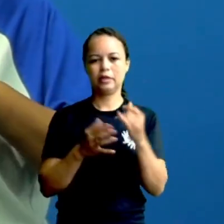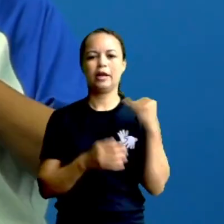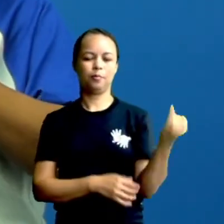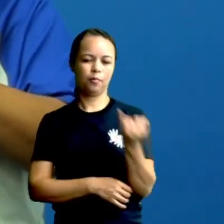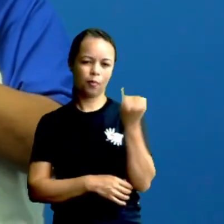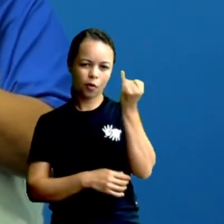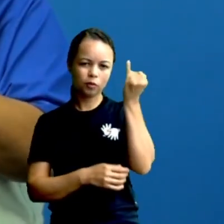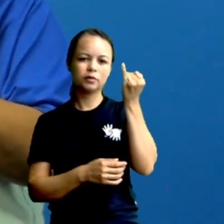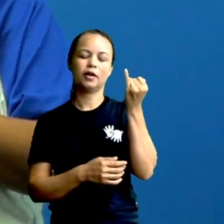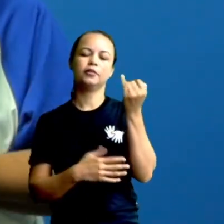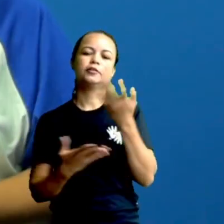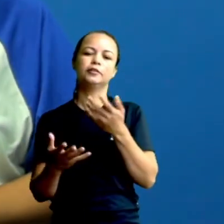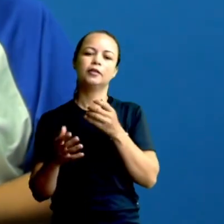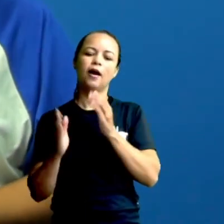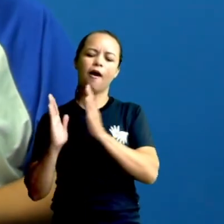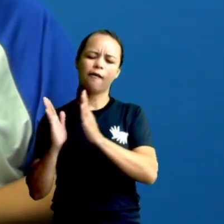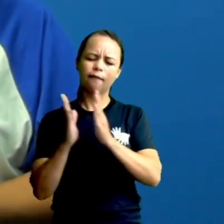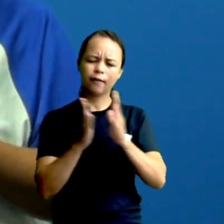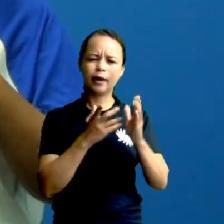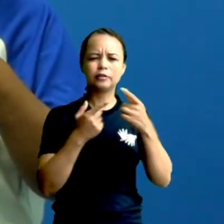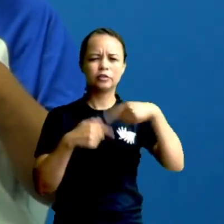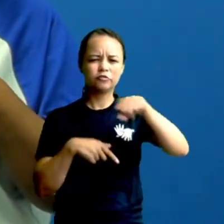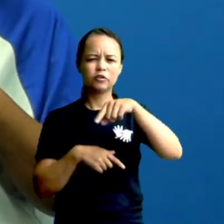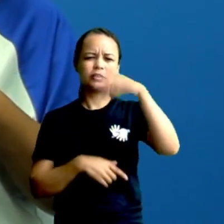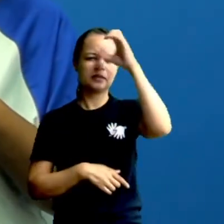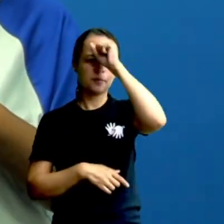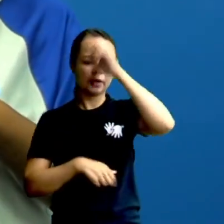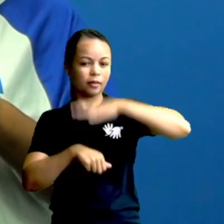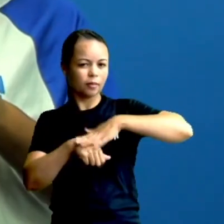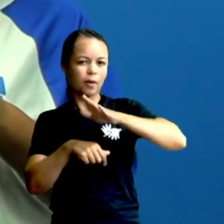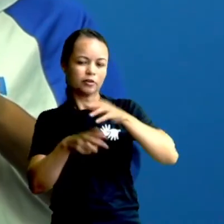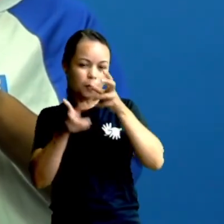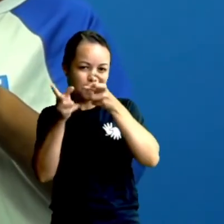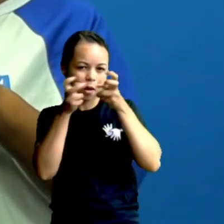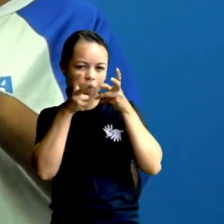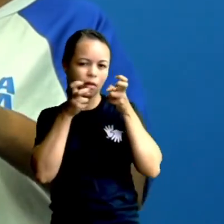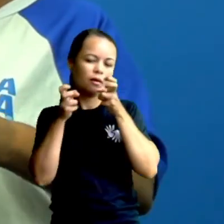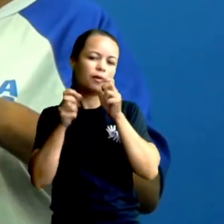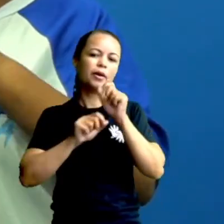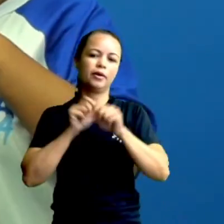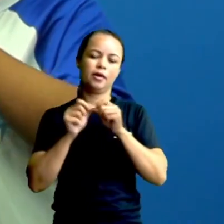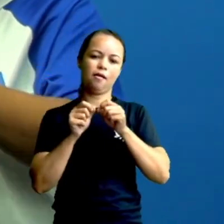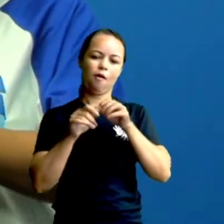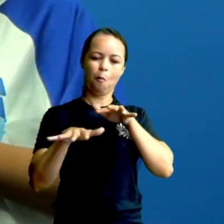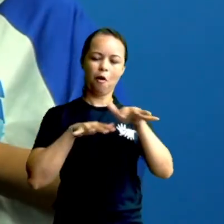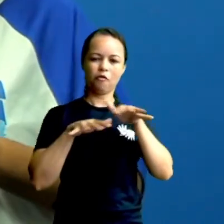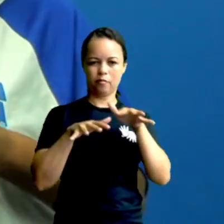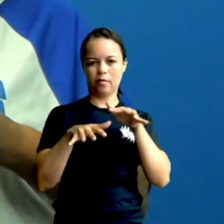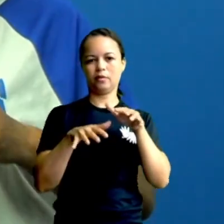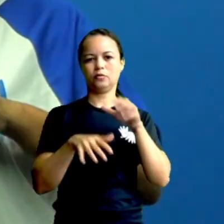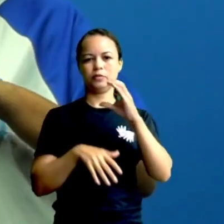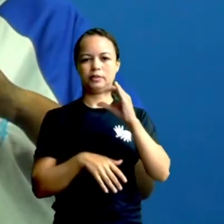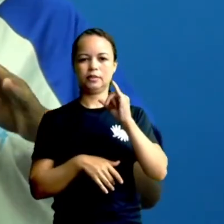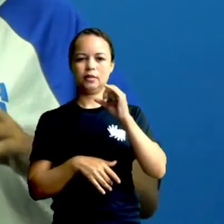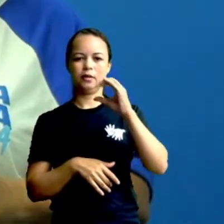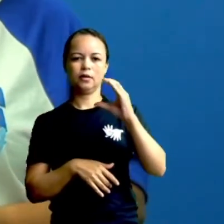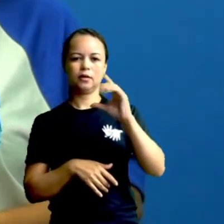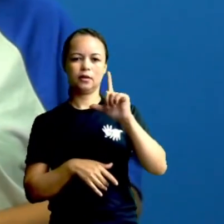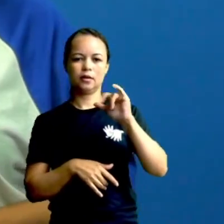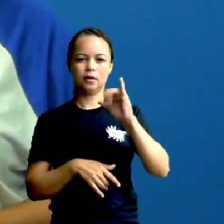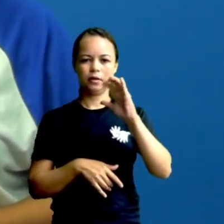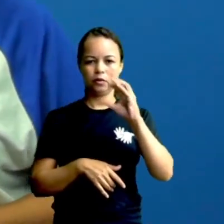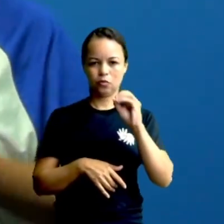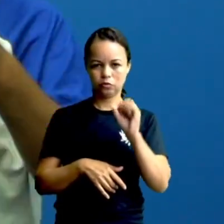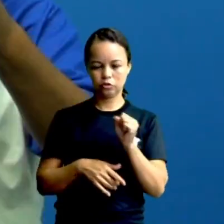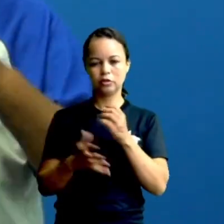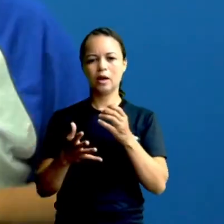importante. E a cada vez que vocês aprenderem mais, vocês vão perceber que esse movimento cíclico, ele sempre acontece